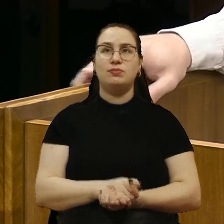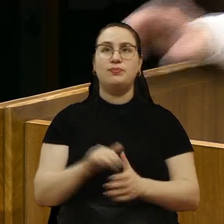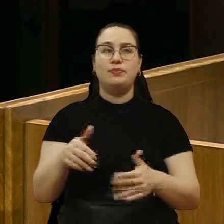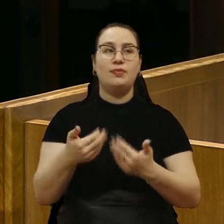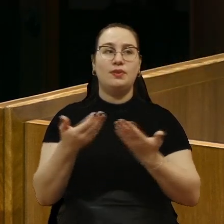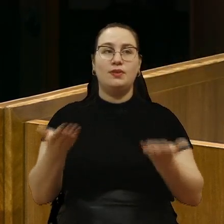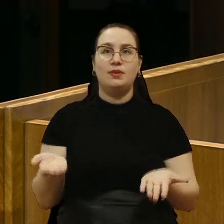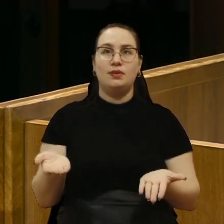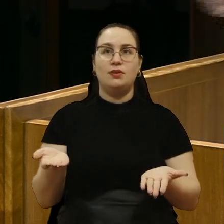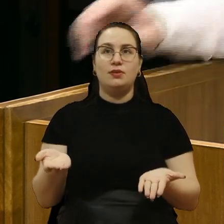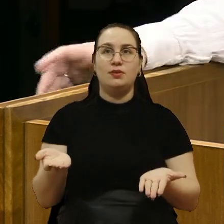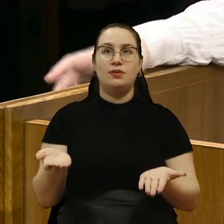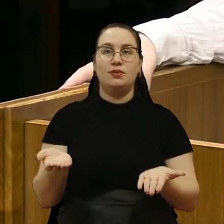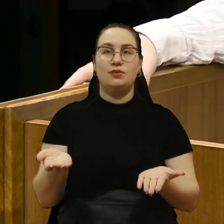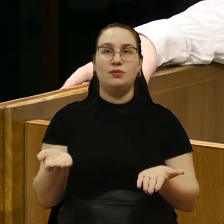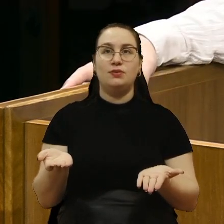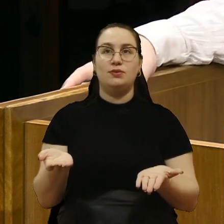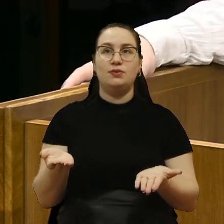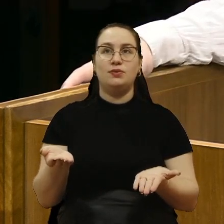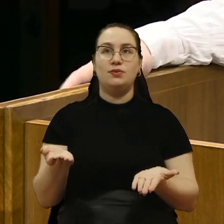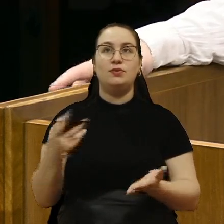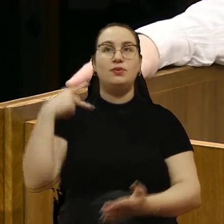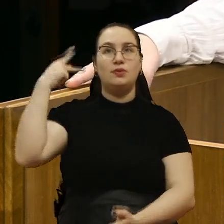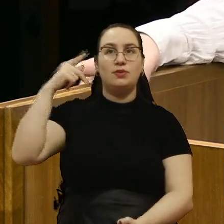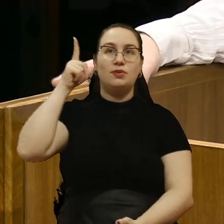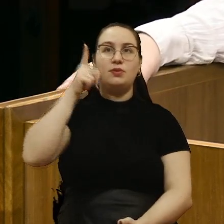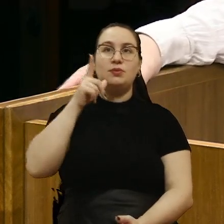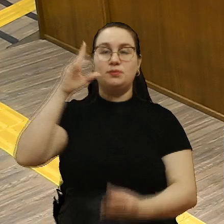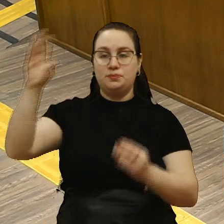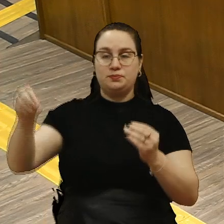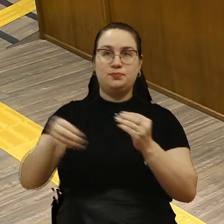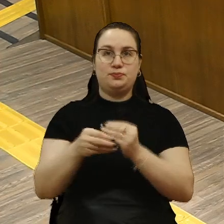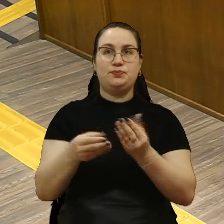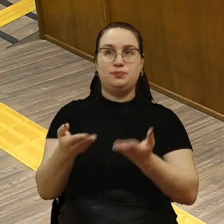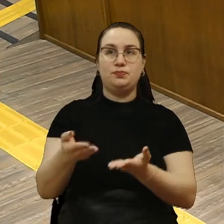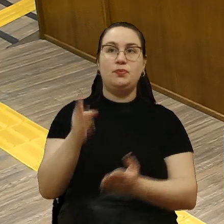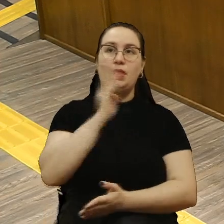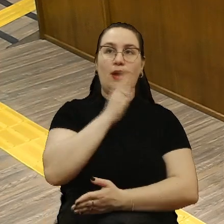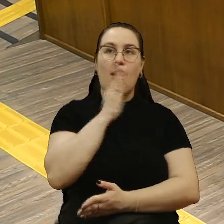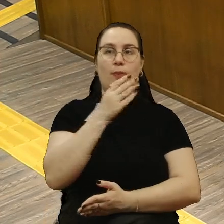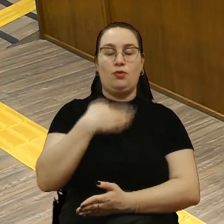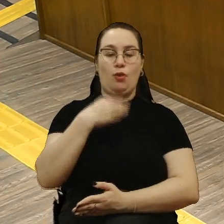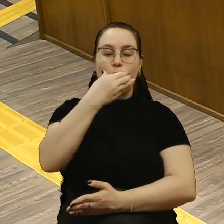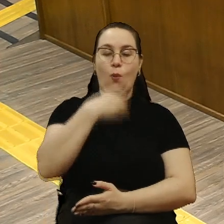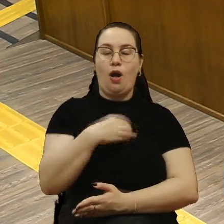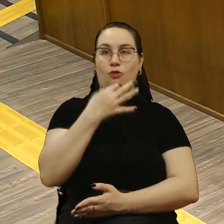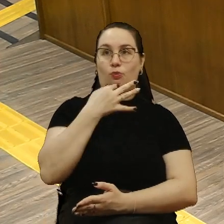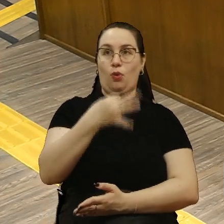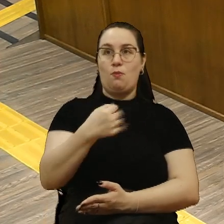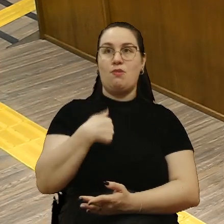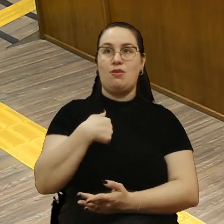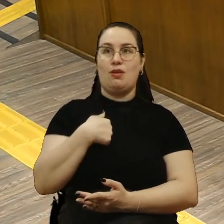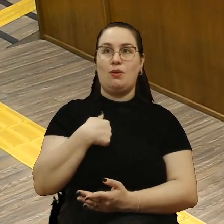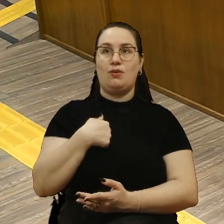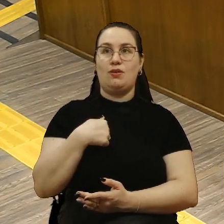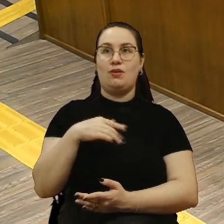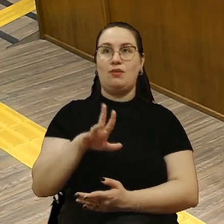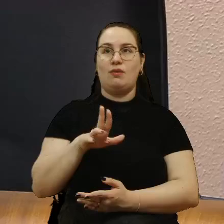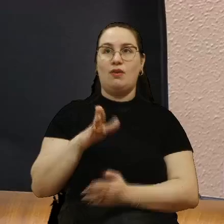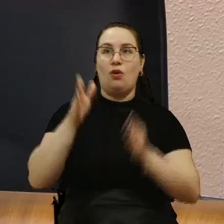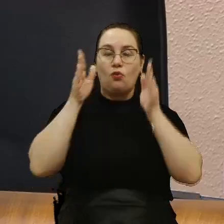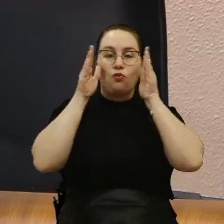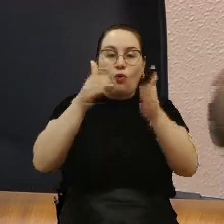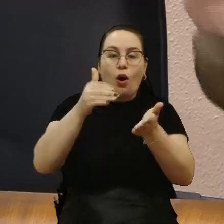Então, vereador Lucas, eu lhe concedeu a parte. Bem rapidinho, vereador. Eu acho, e muitas vezes aqui a gente fica e foca